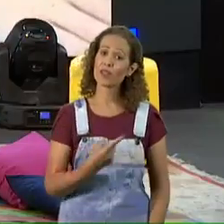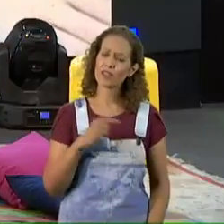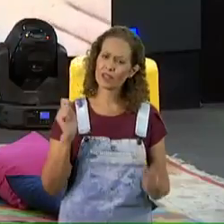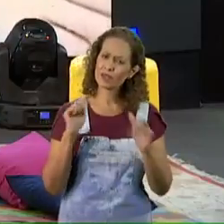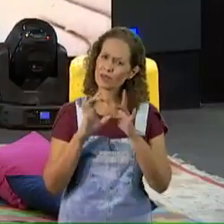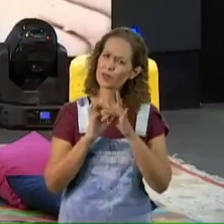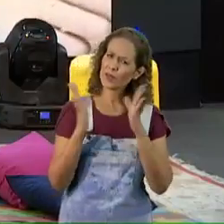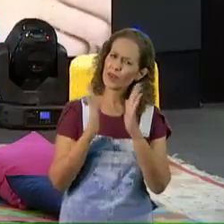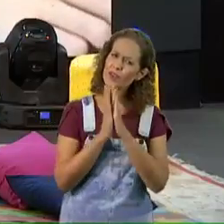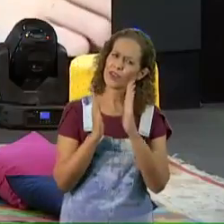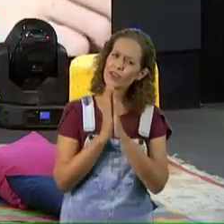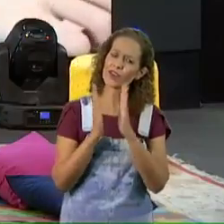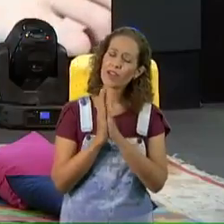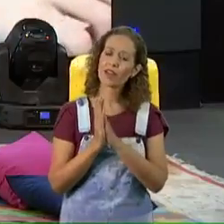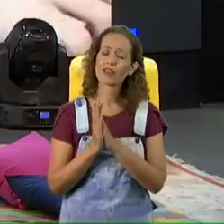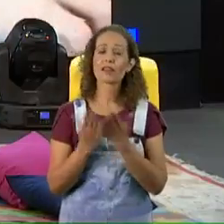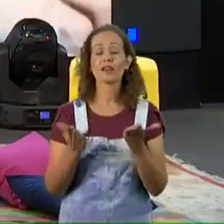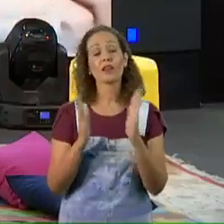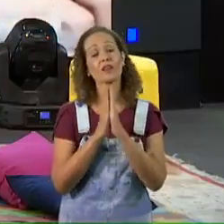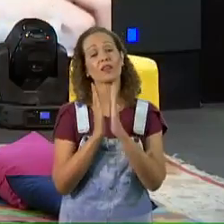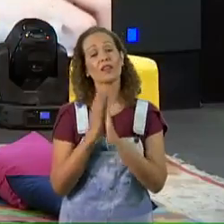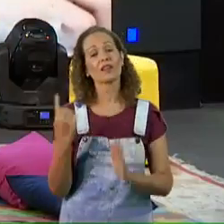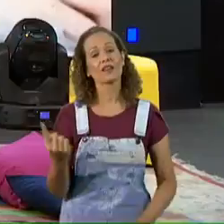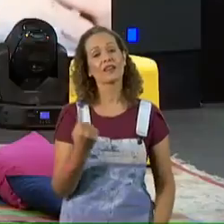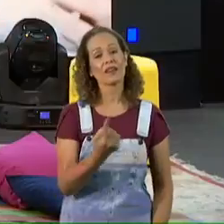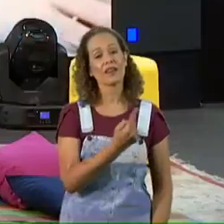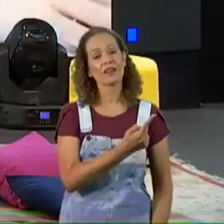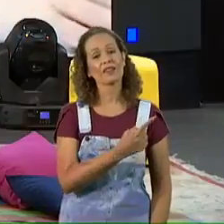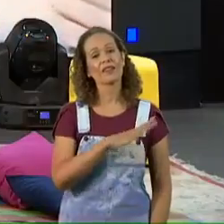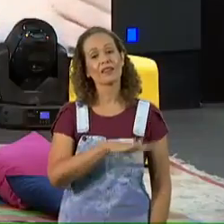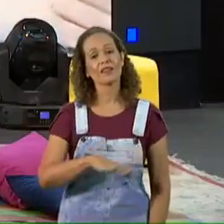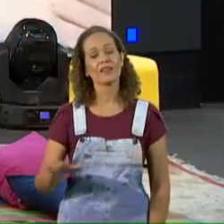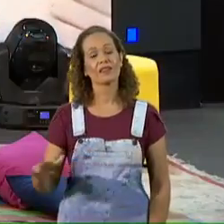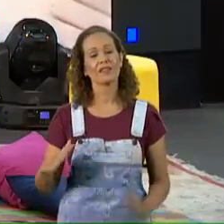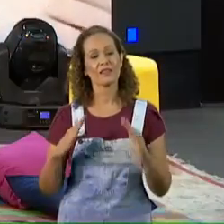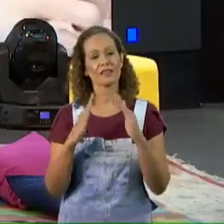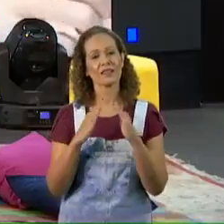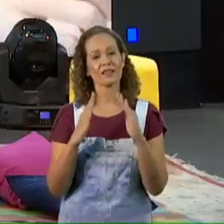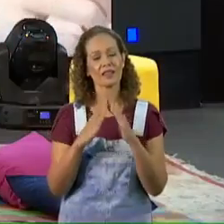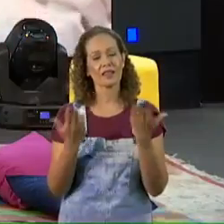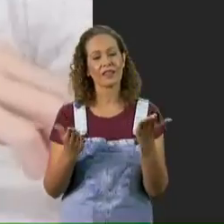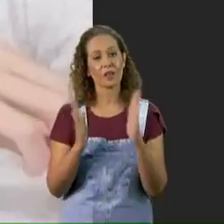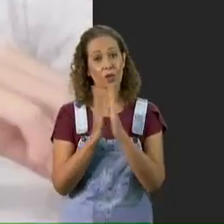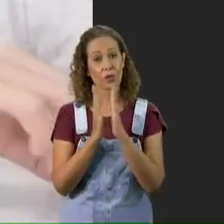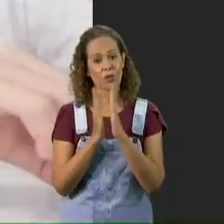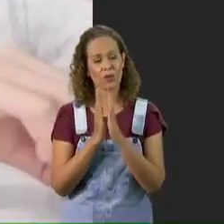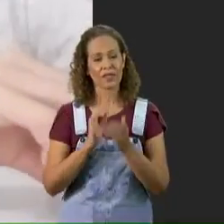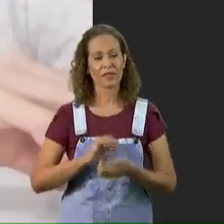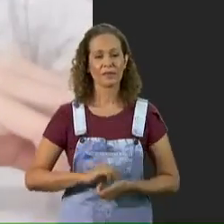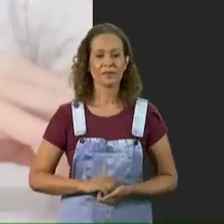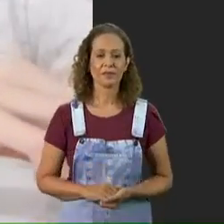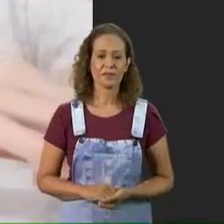pode orar? Ora por cada criança que está em casa agora assistindo o Play Kids. Então, ora.